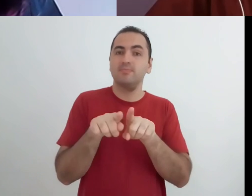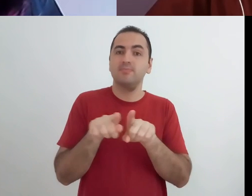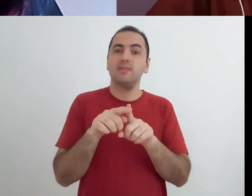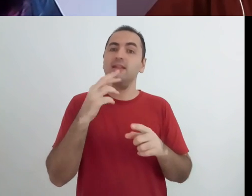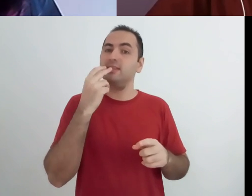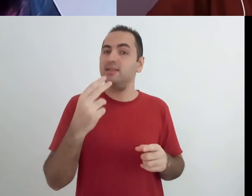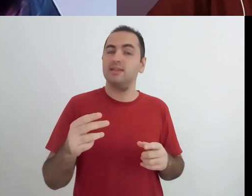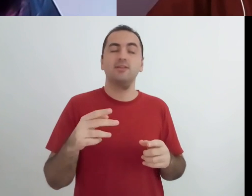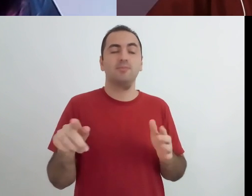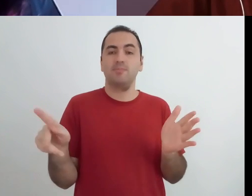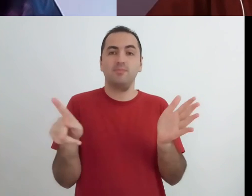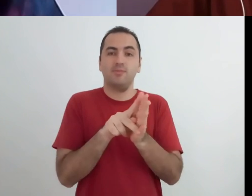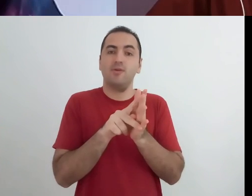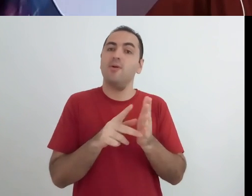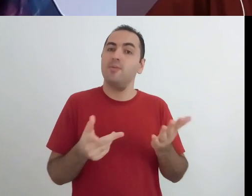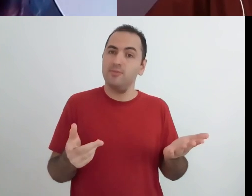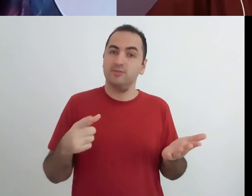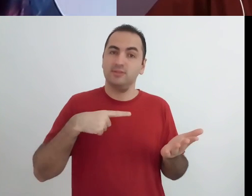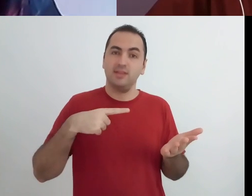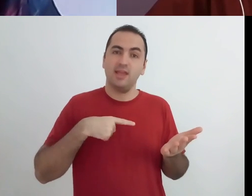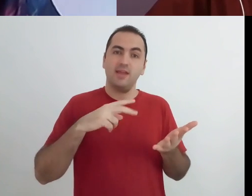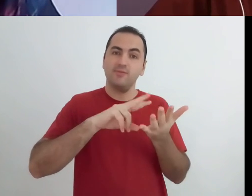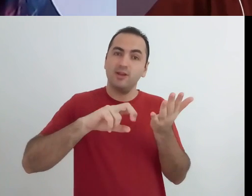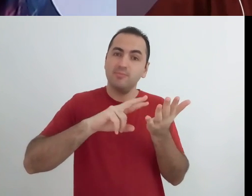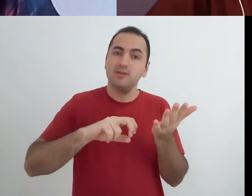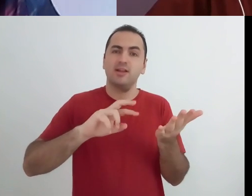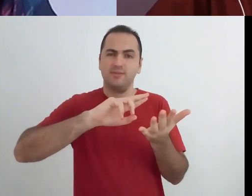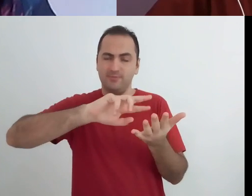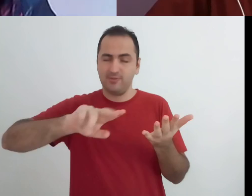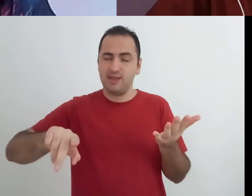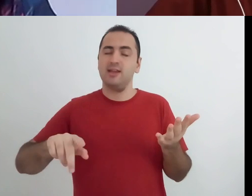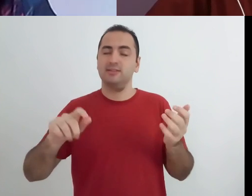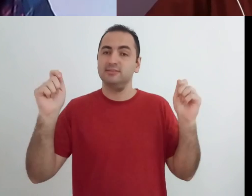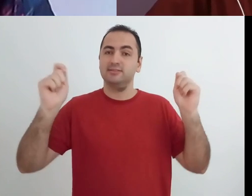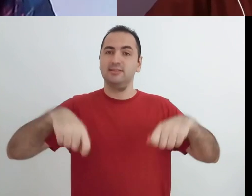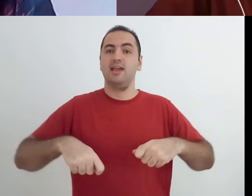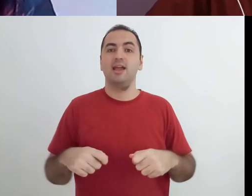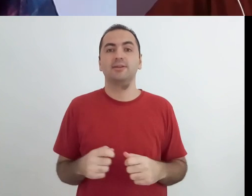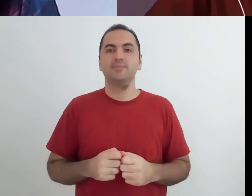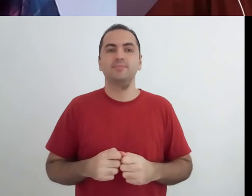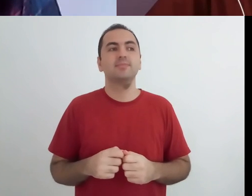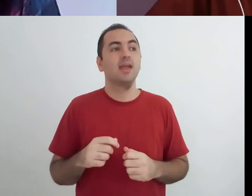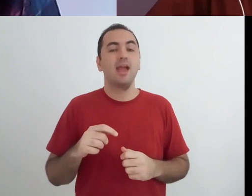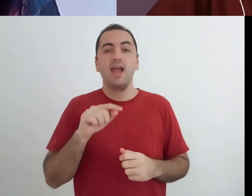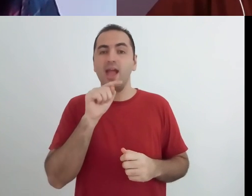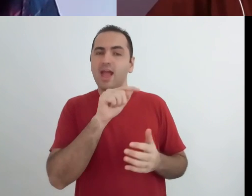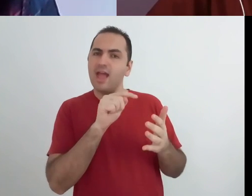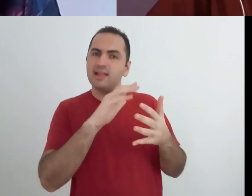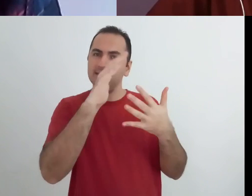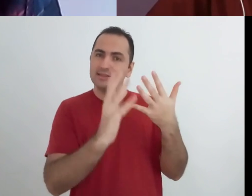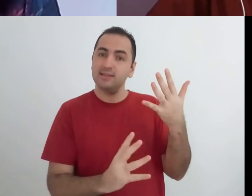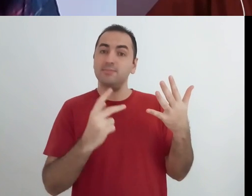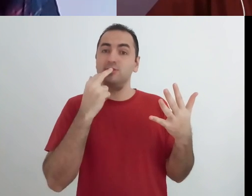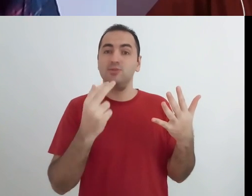ter conhecimento de mundo, porque ele vai conseguir ter conhecimento de mundo como qualquer outra pessoa, é só um idioma diferente. É como se